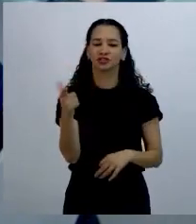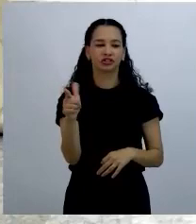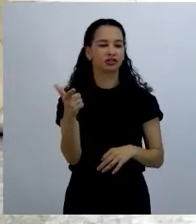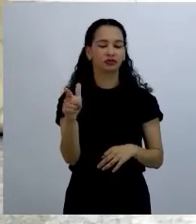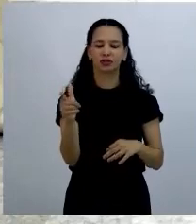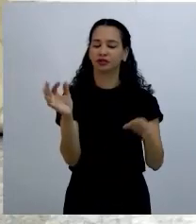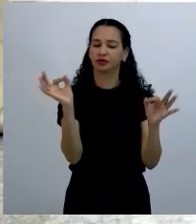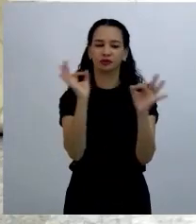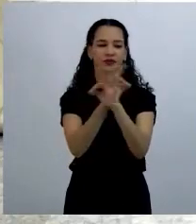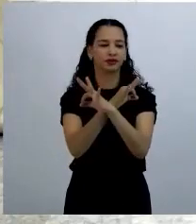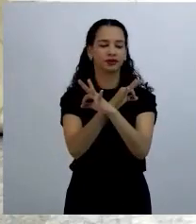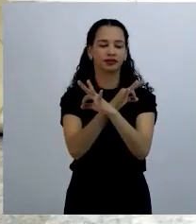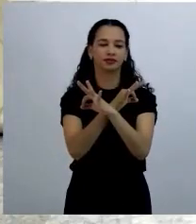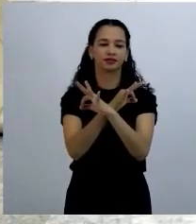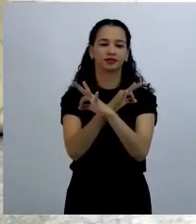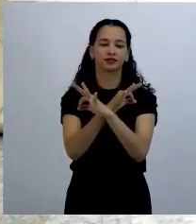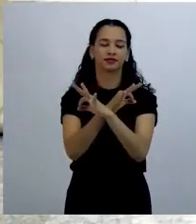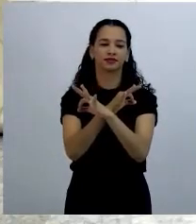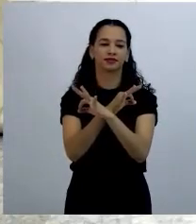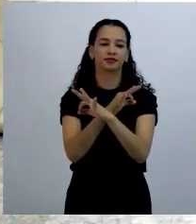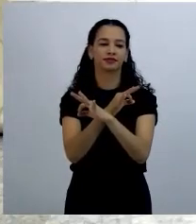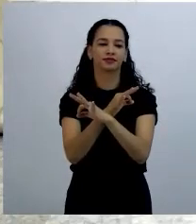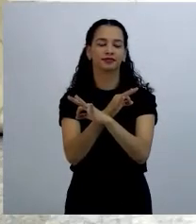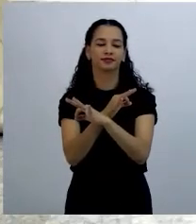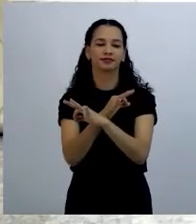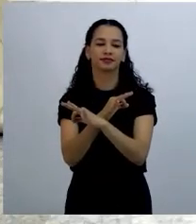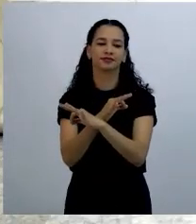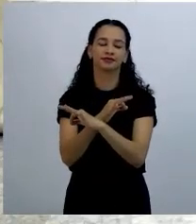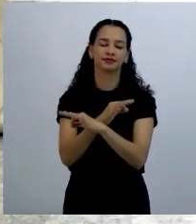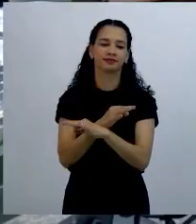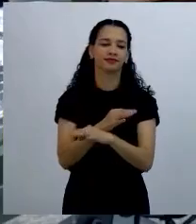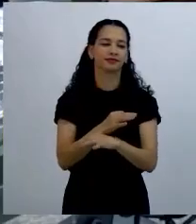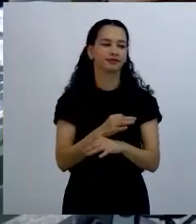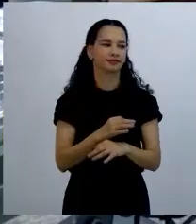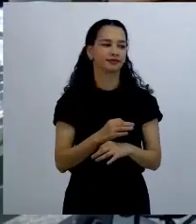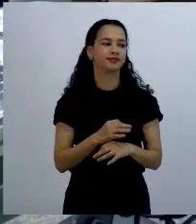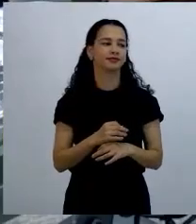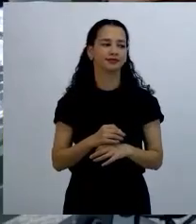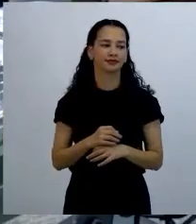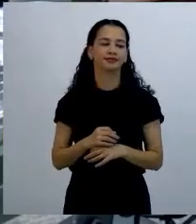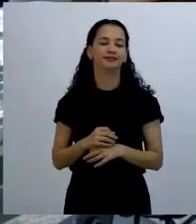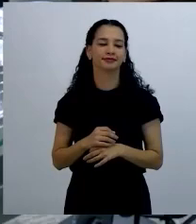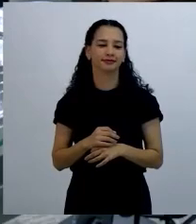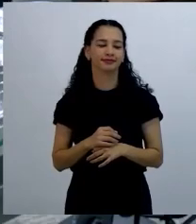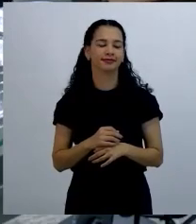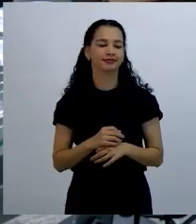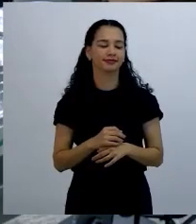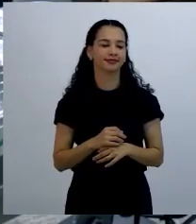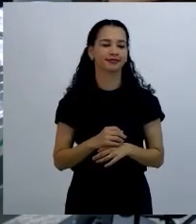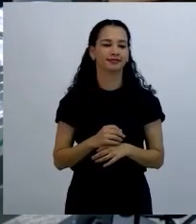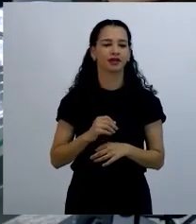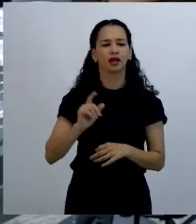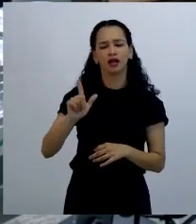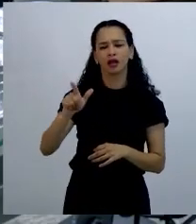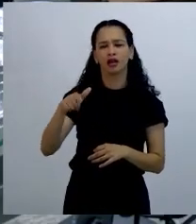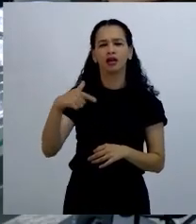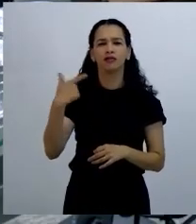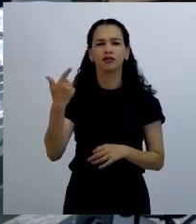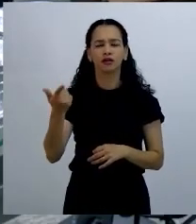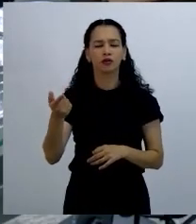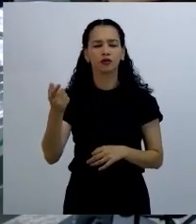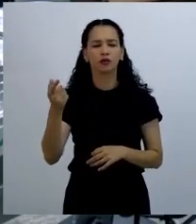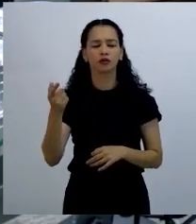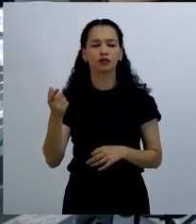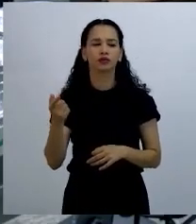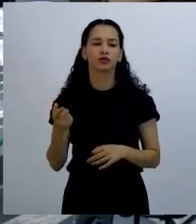e me leva uma outra conclusão sabe irmãos por favor Deus ainda está trabalhando em sua vida Deus